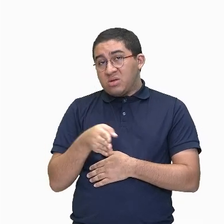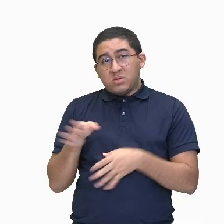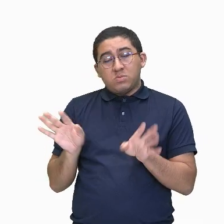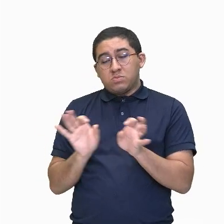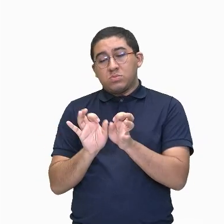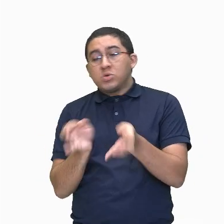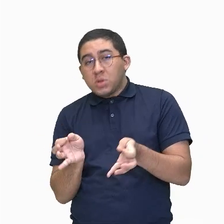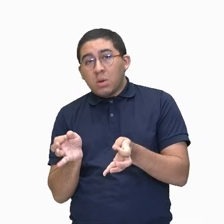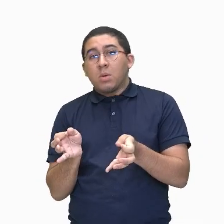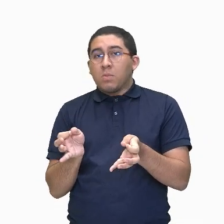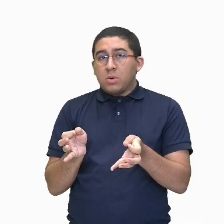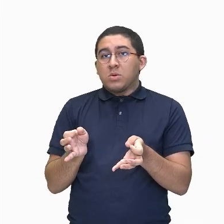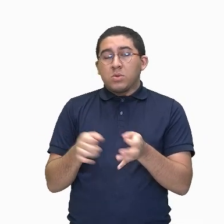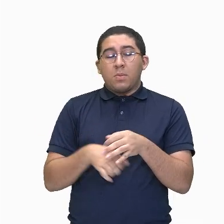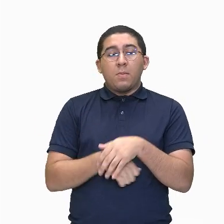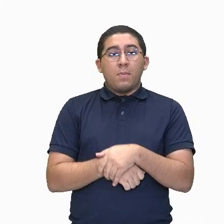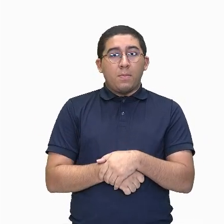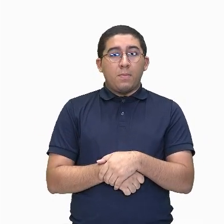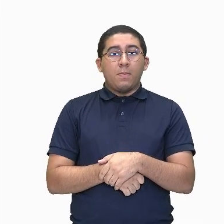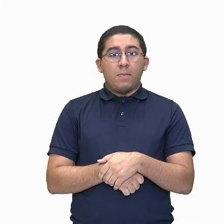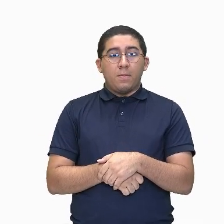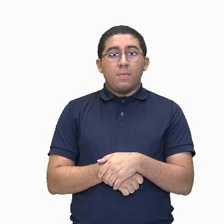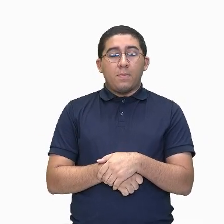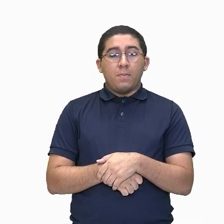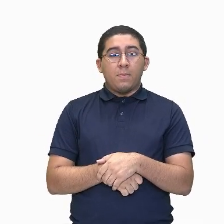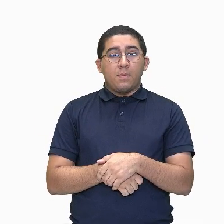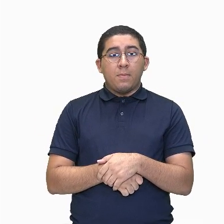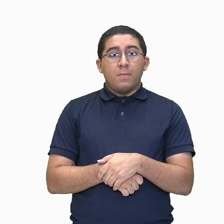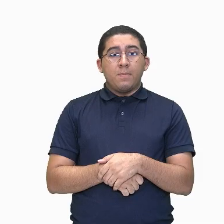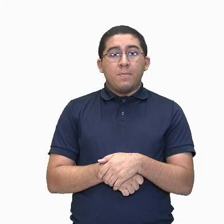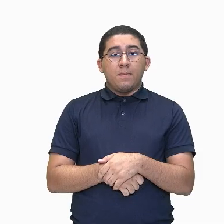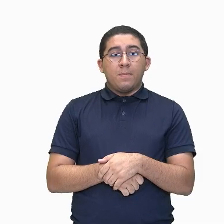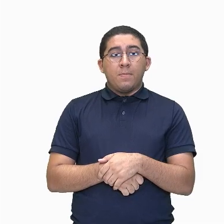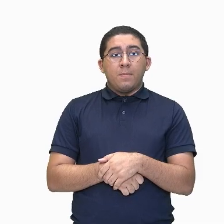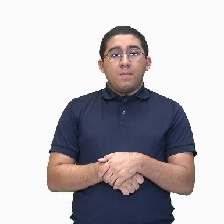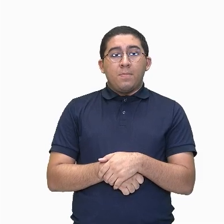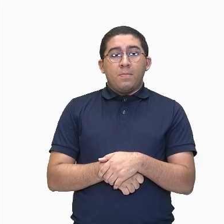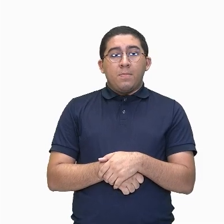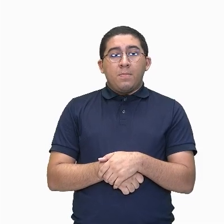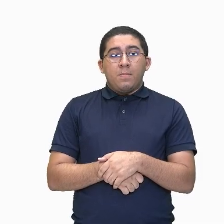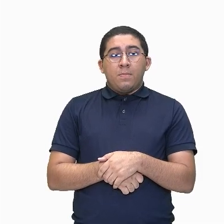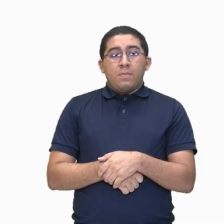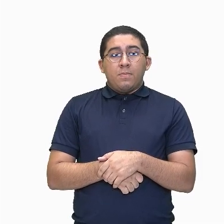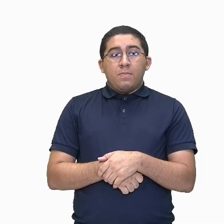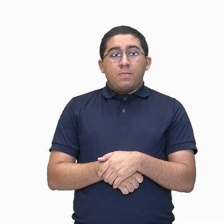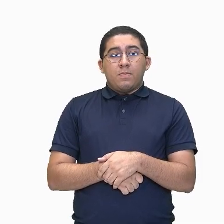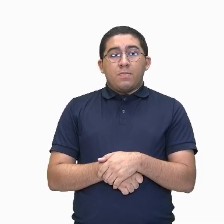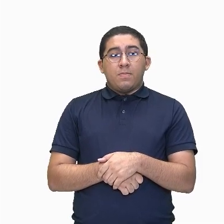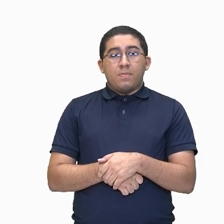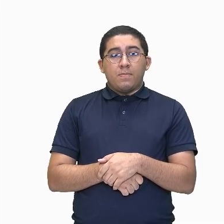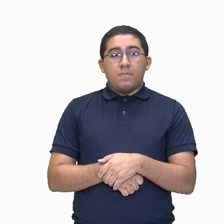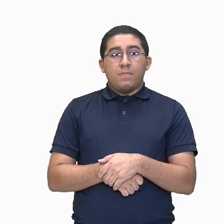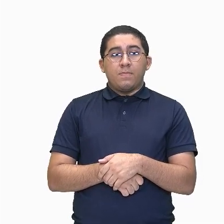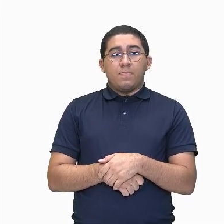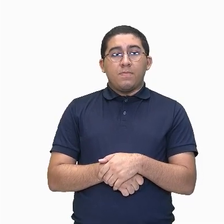digamos assim, muito objetiva, e que ela não permite que se fale um pouco mais, do